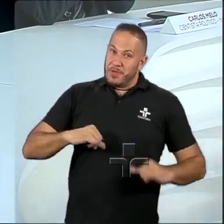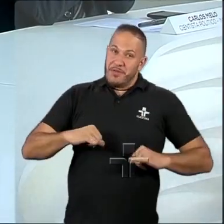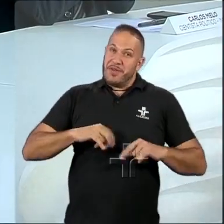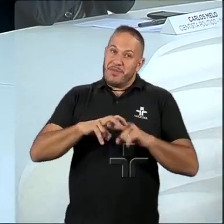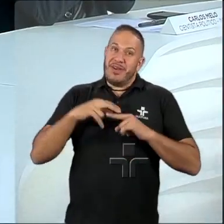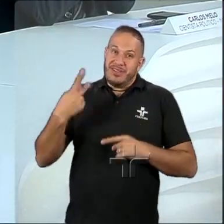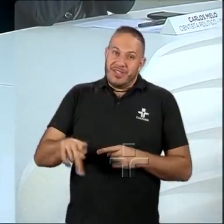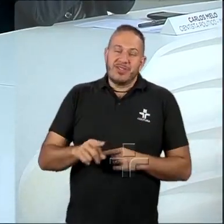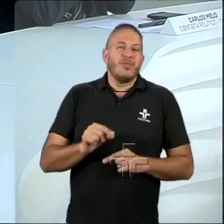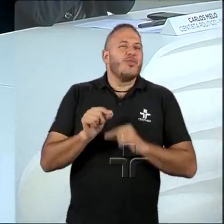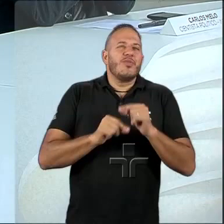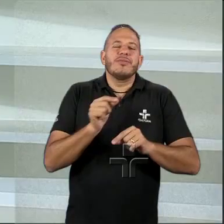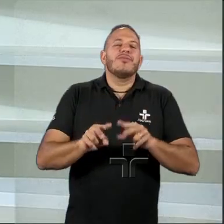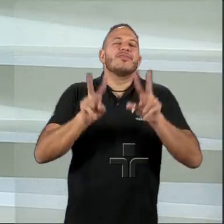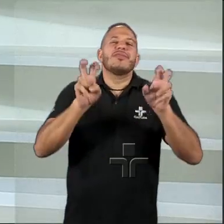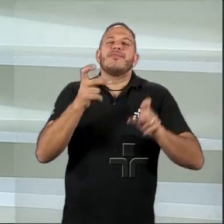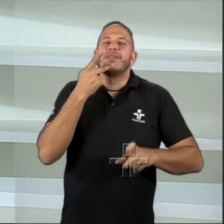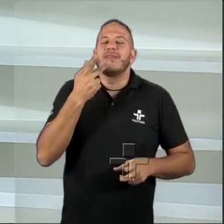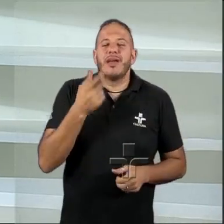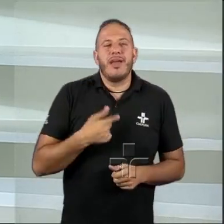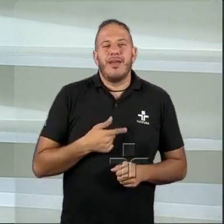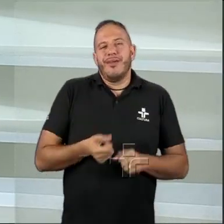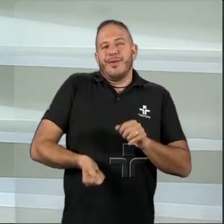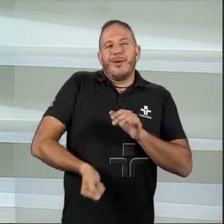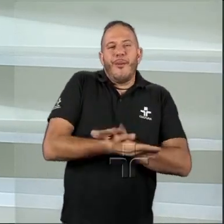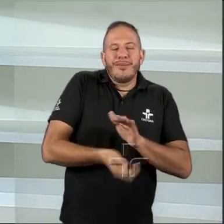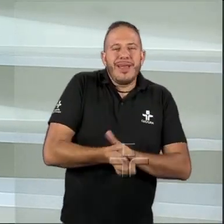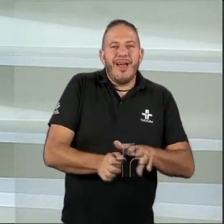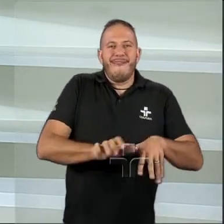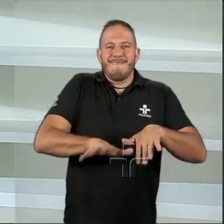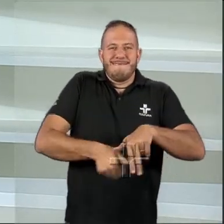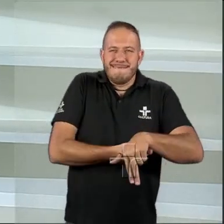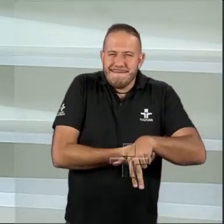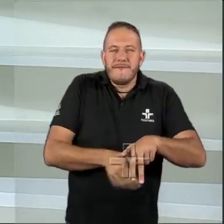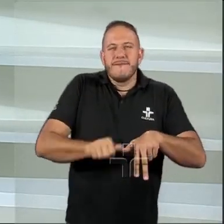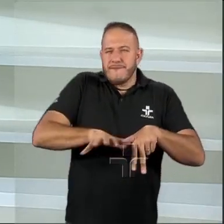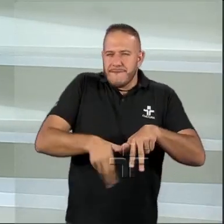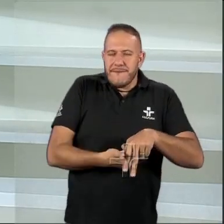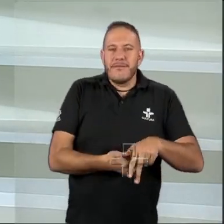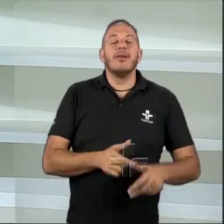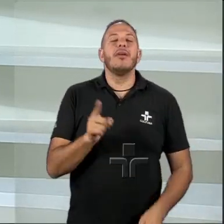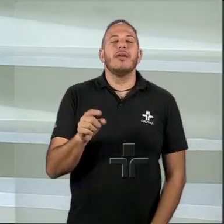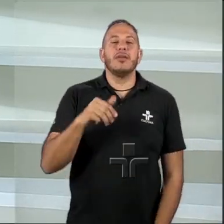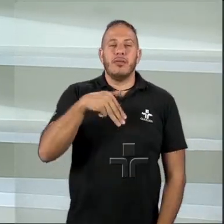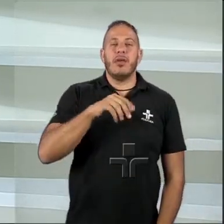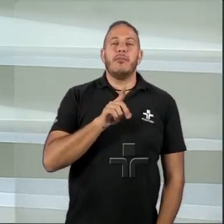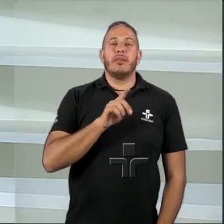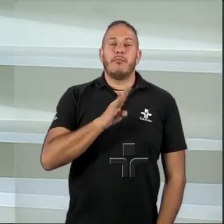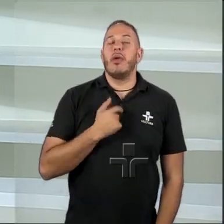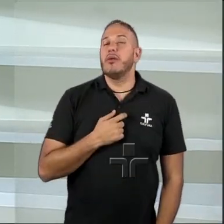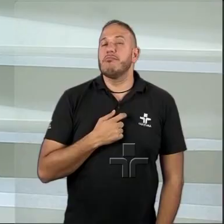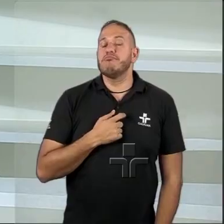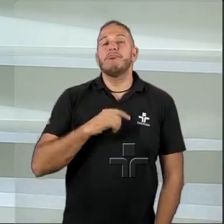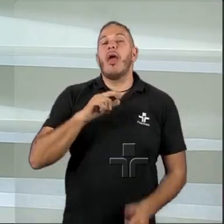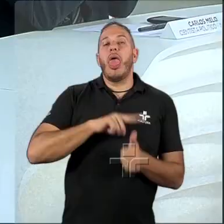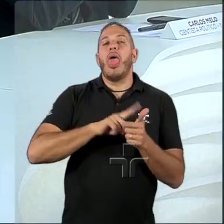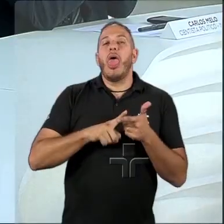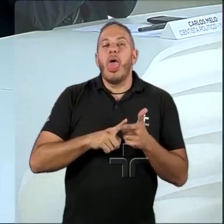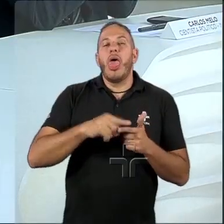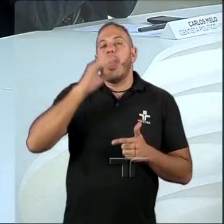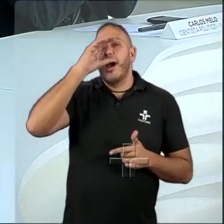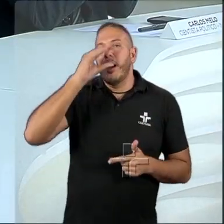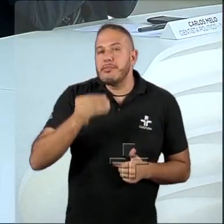quando se fala em corrupção e tudo mais, e o PMDB, e o PSDB, e o